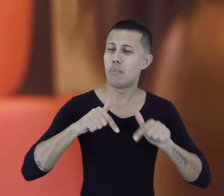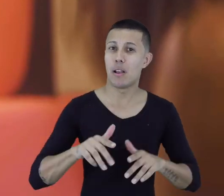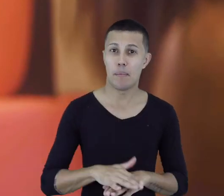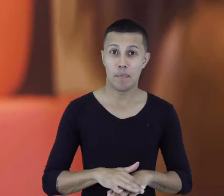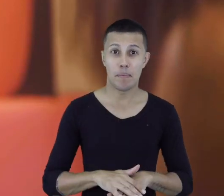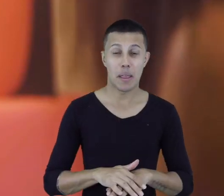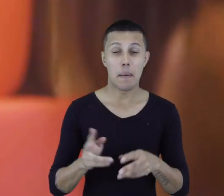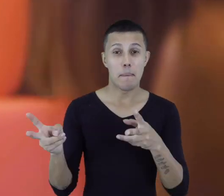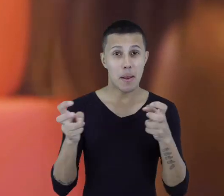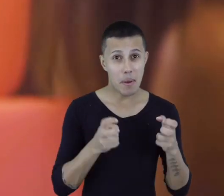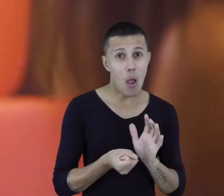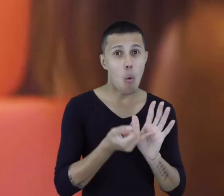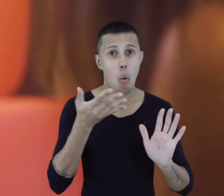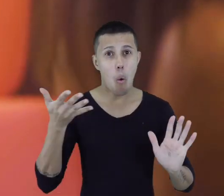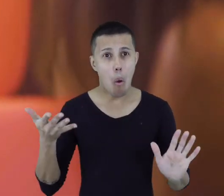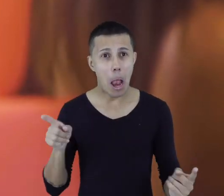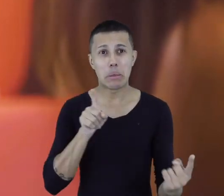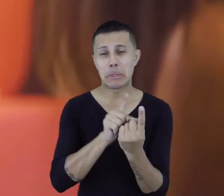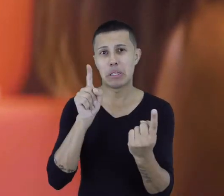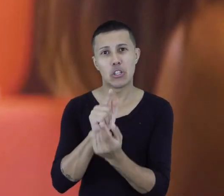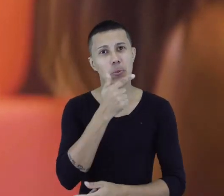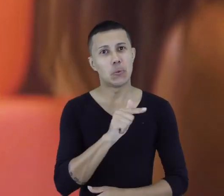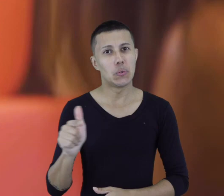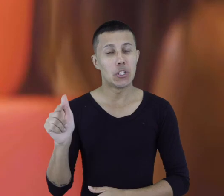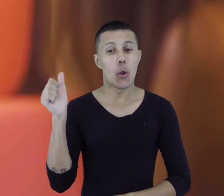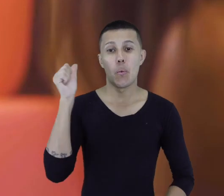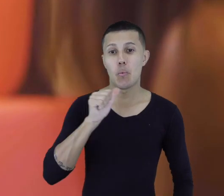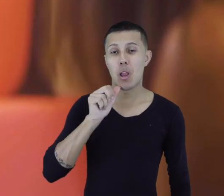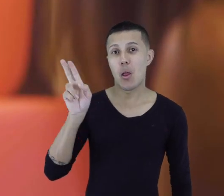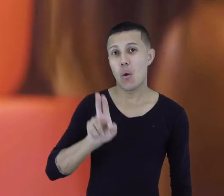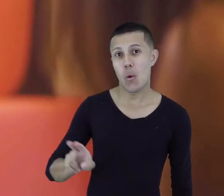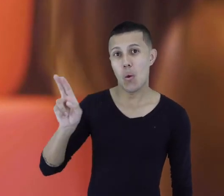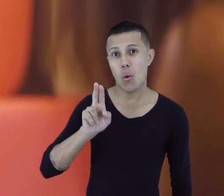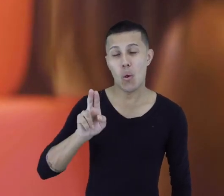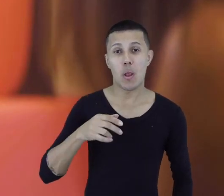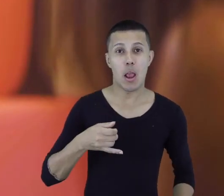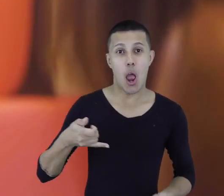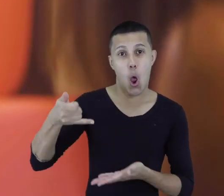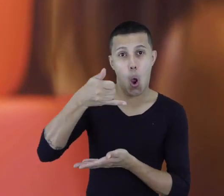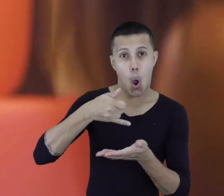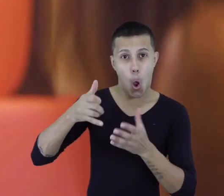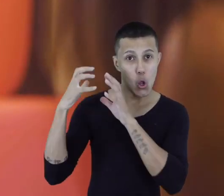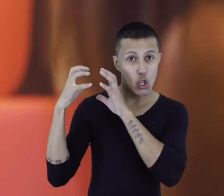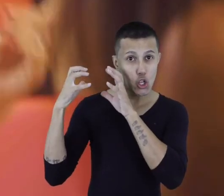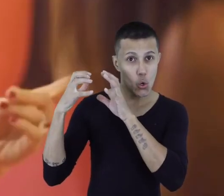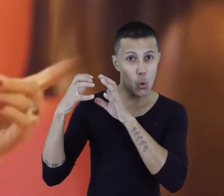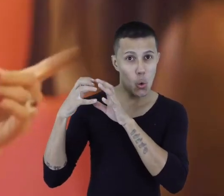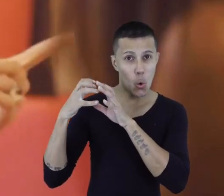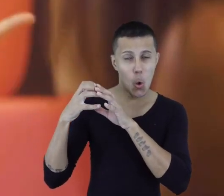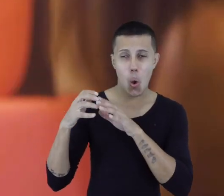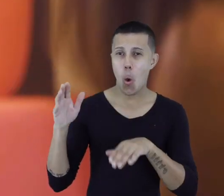entendeu na Phil é que tinha uma demanda muito grande que não estava sendo atendida do ponto de vista, assim, de mulheres usarem óleo de coco de cozinha na